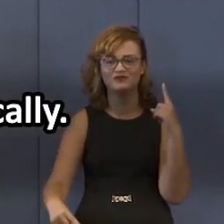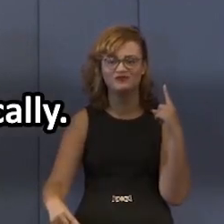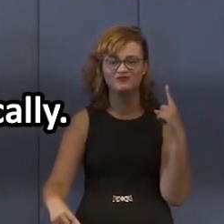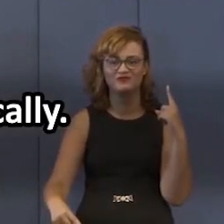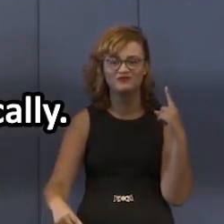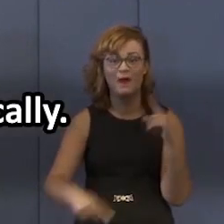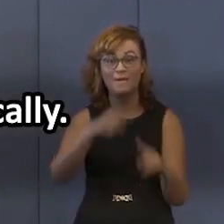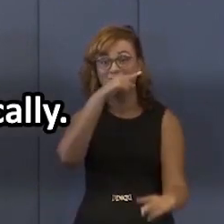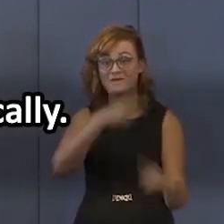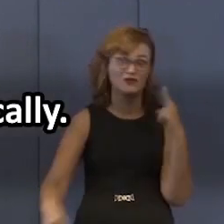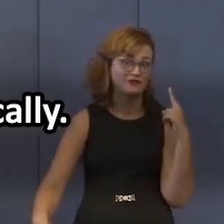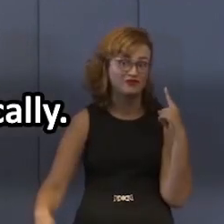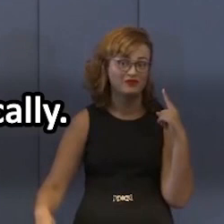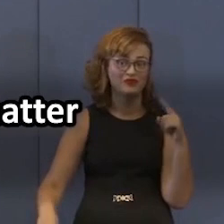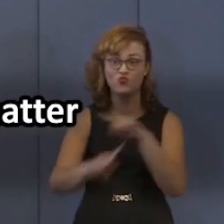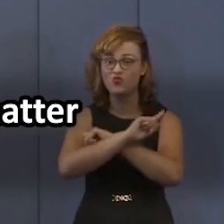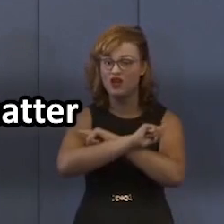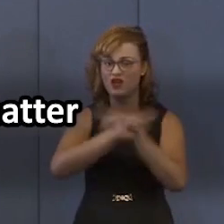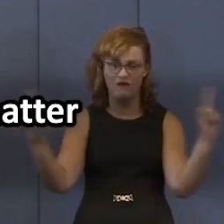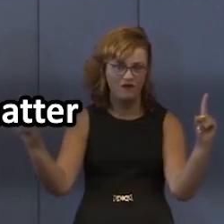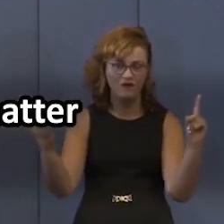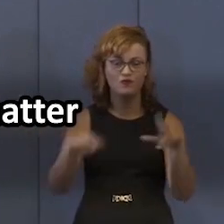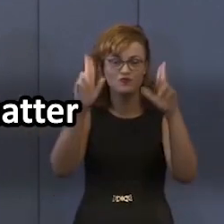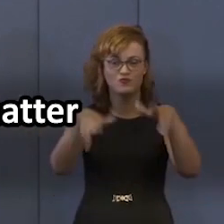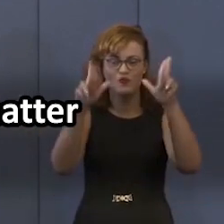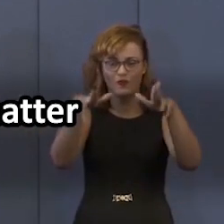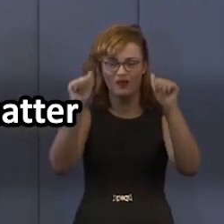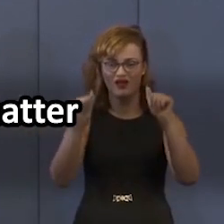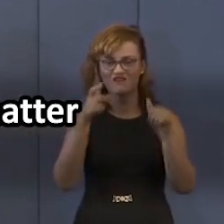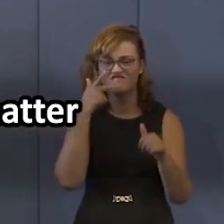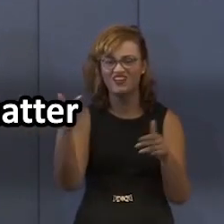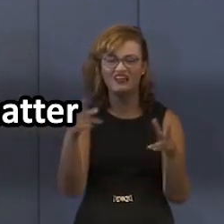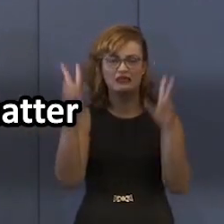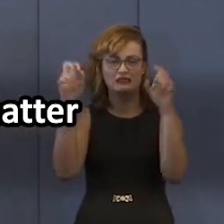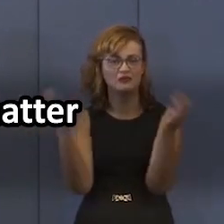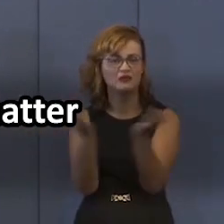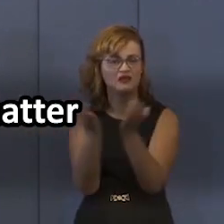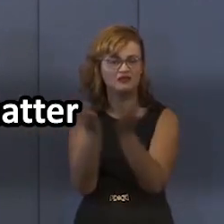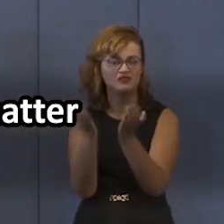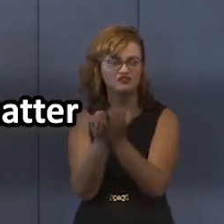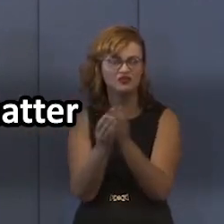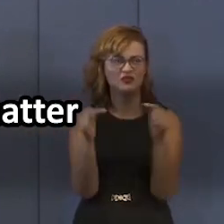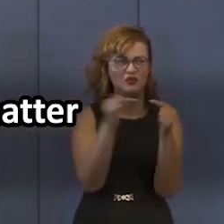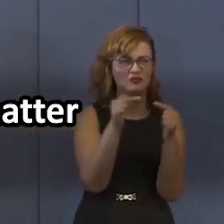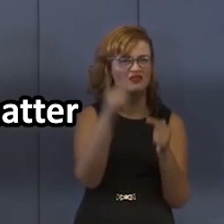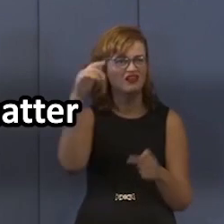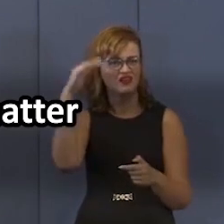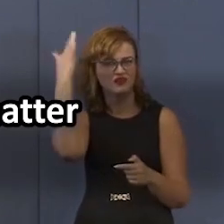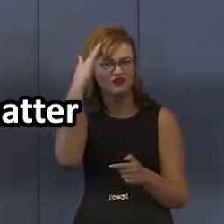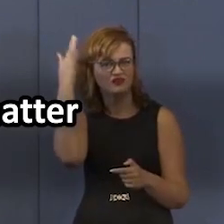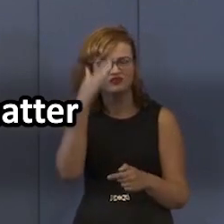proibido academicamente usar as escrituras. É vedado. Você não pode discutir qualquer questão